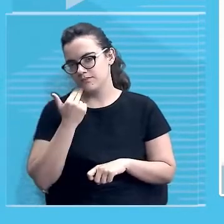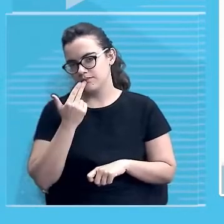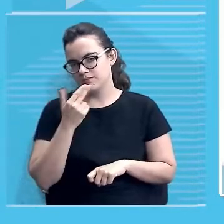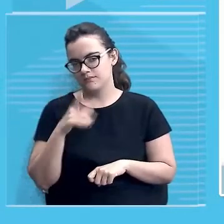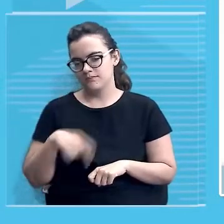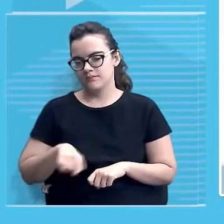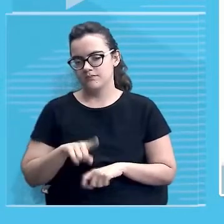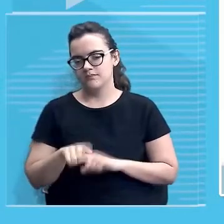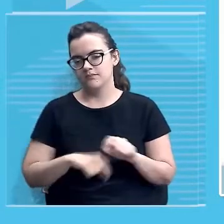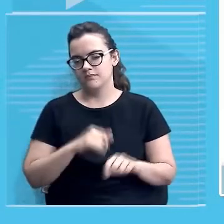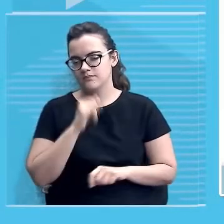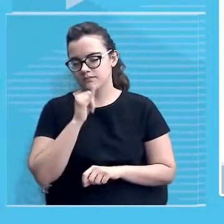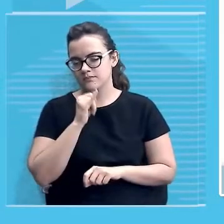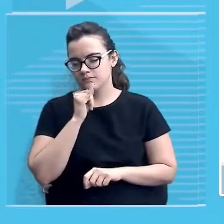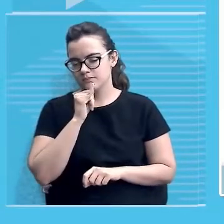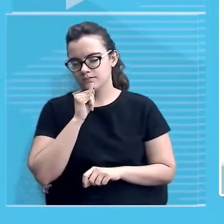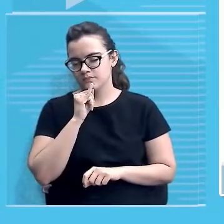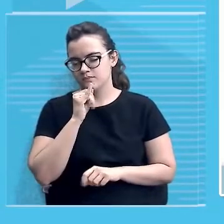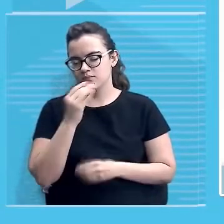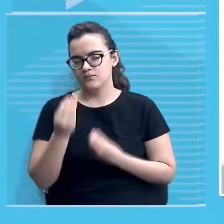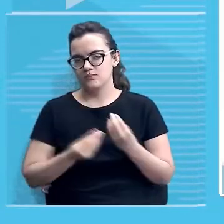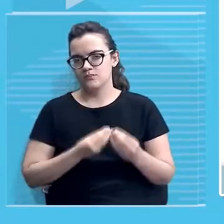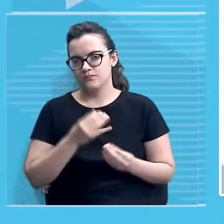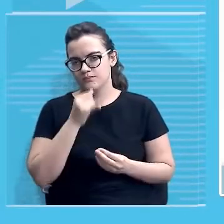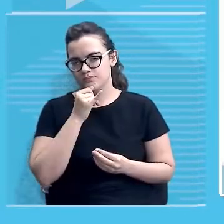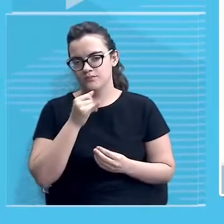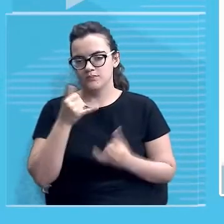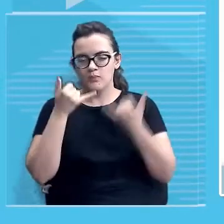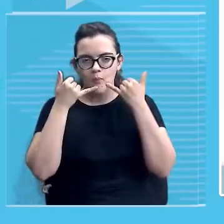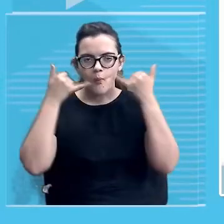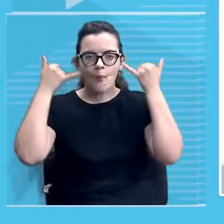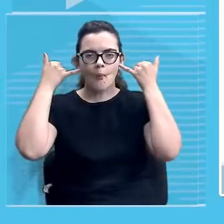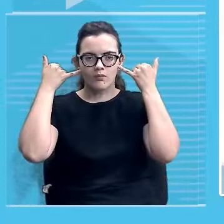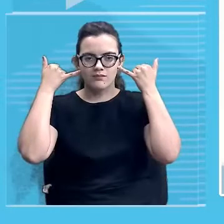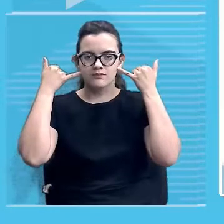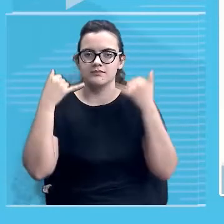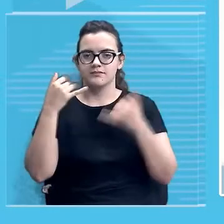a reeducação alimentar, né? A dieta.